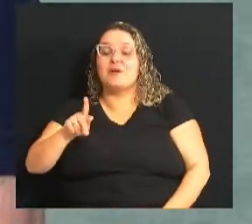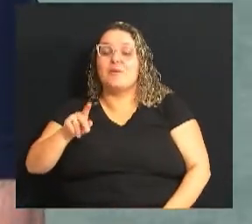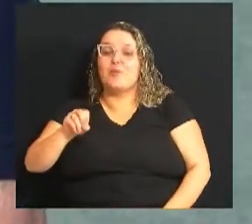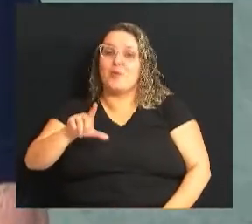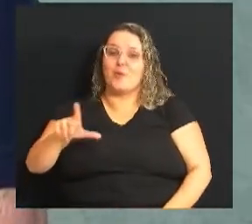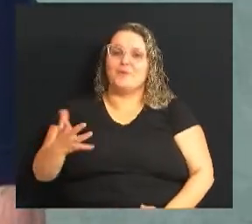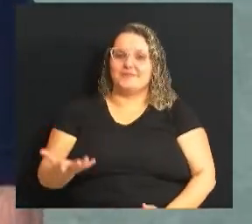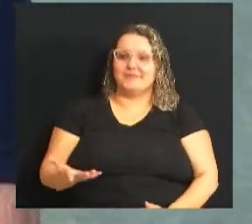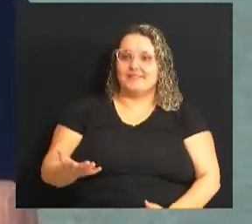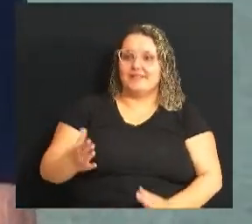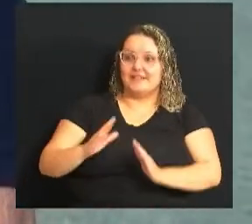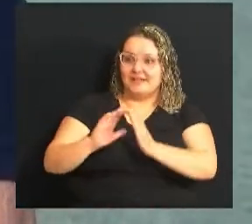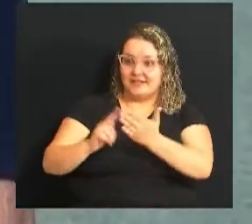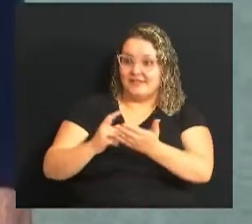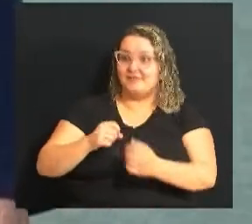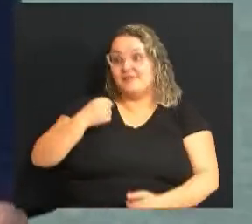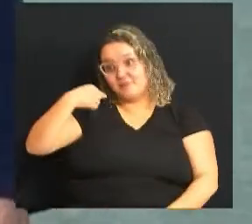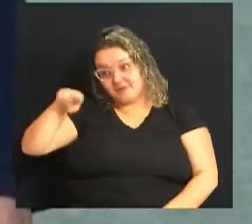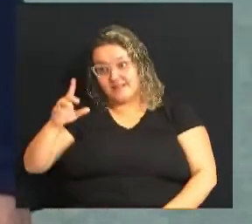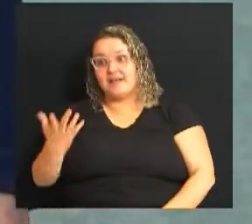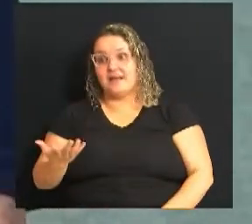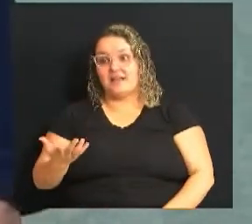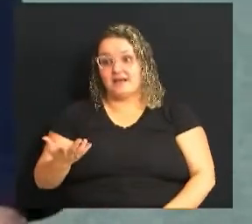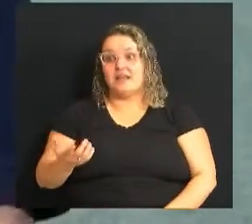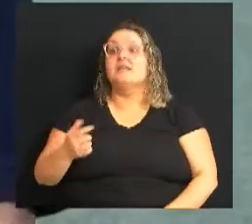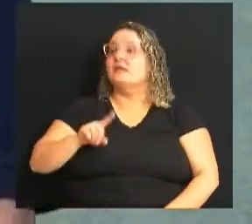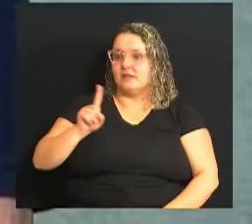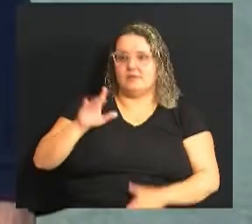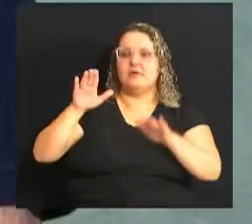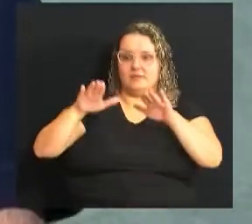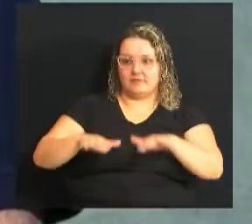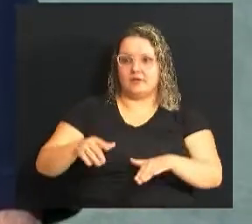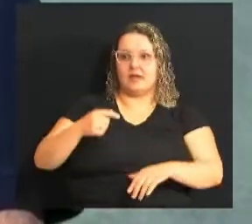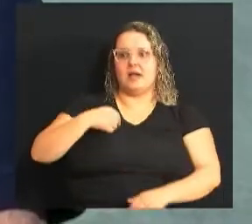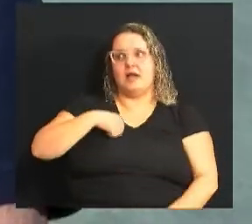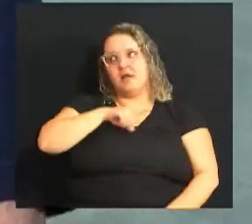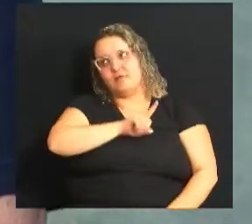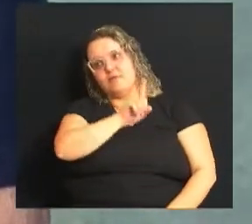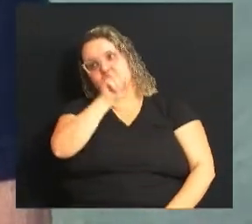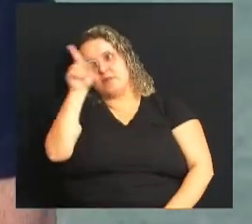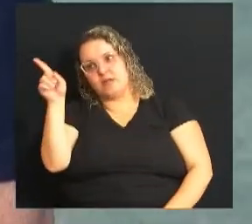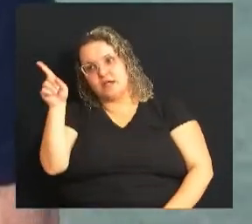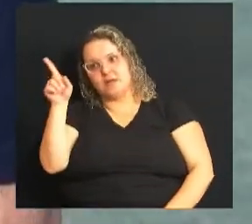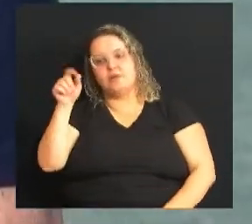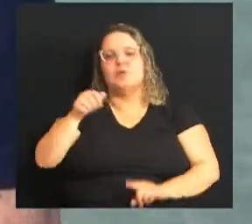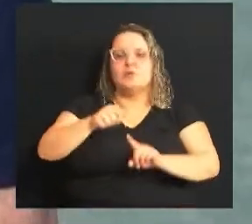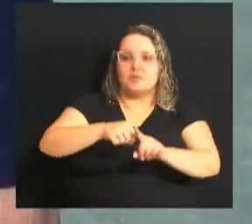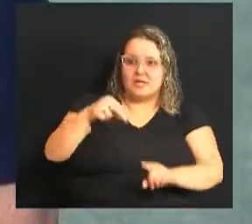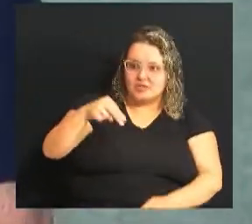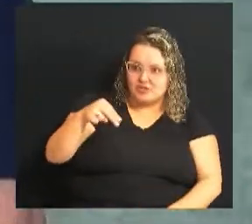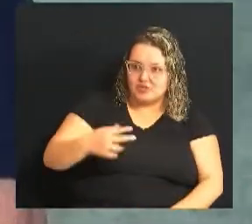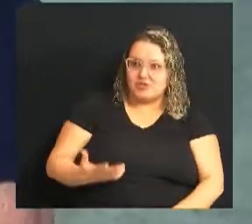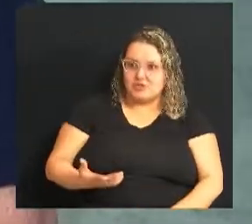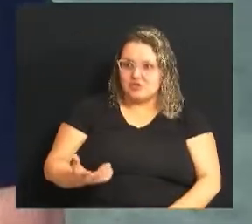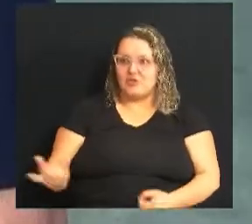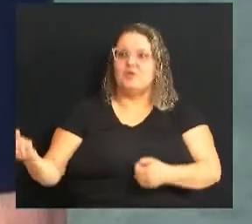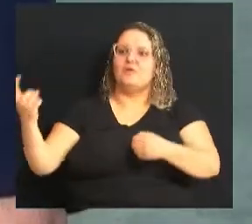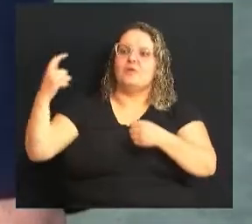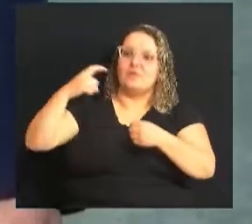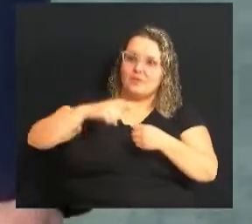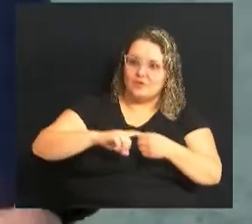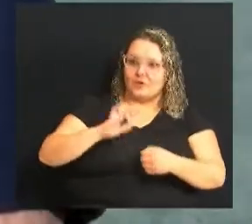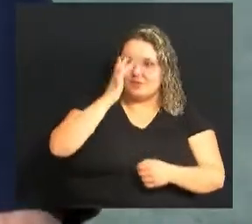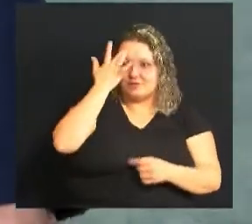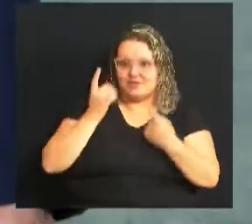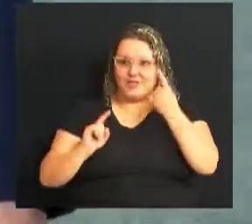álbum vai direto para Liverpool com... Vai ficar, eu vou para lá agora em novembro, aí eu volto em fevereiro, eu acho